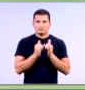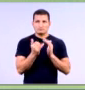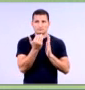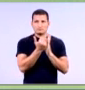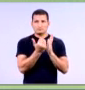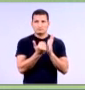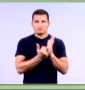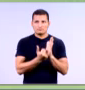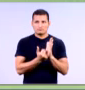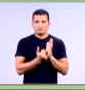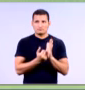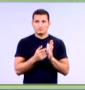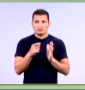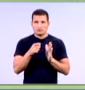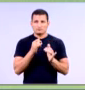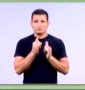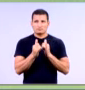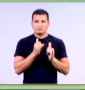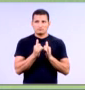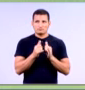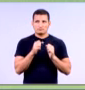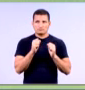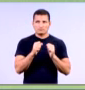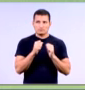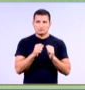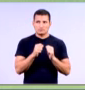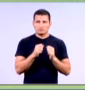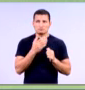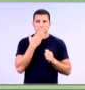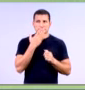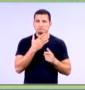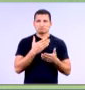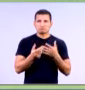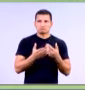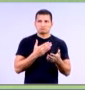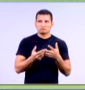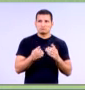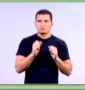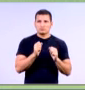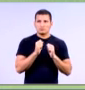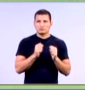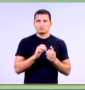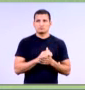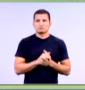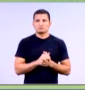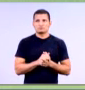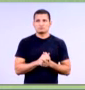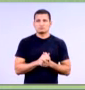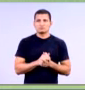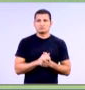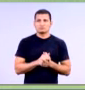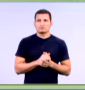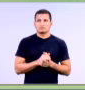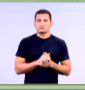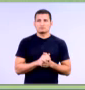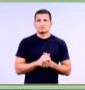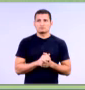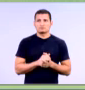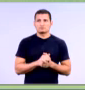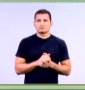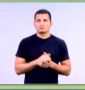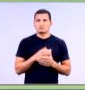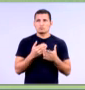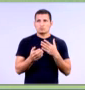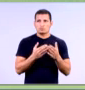programa. Essa informação pode ser de qualquer tipo. Pode ser. E esse tipo seria o quê? Qualquer tipo